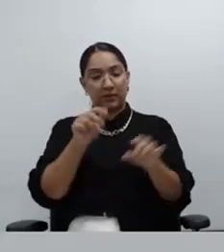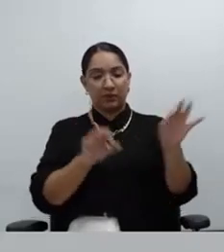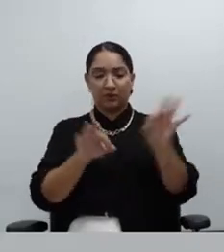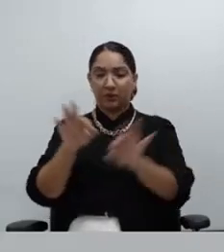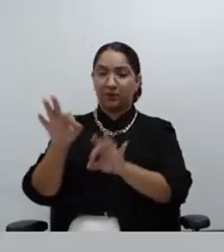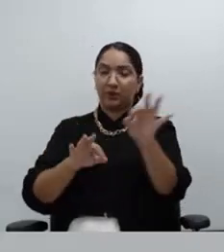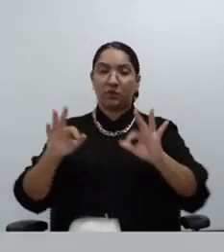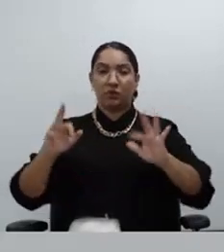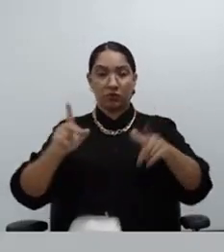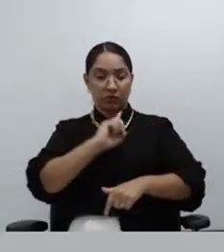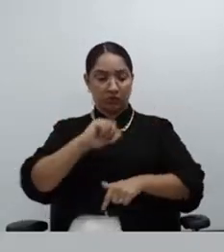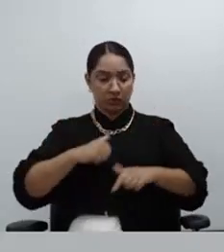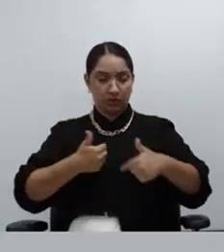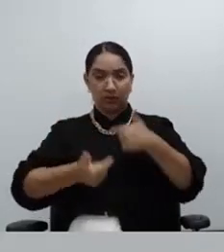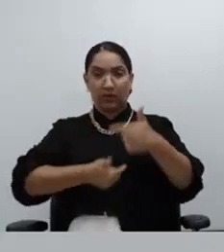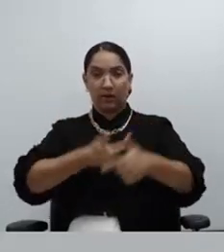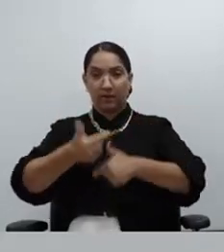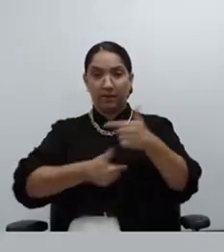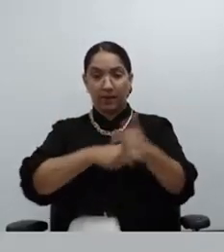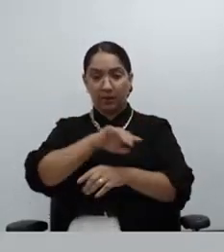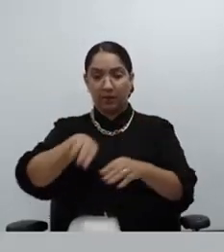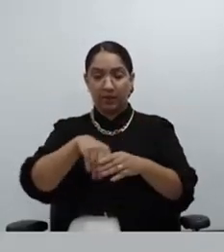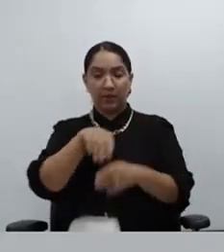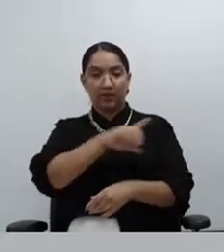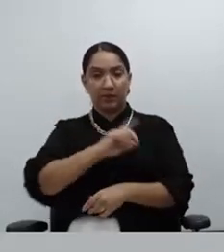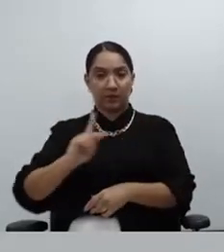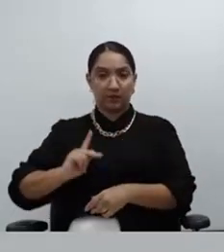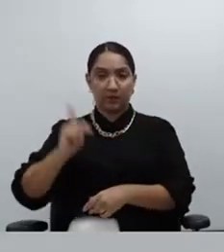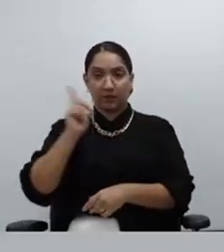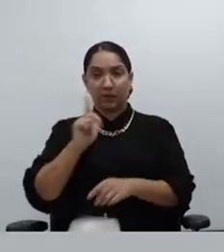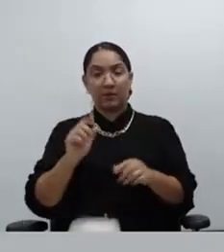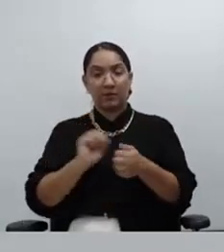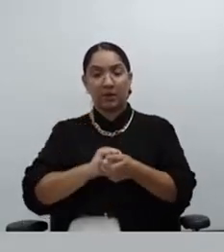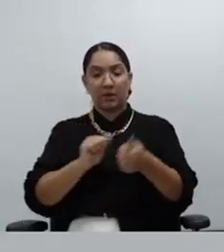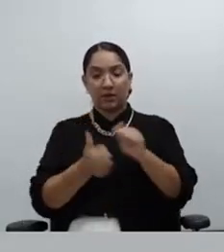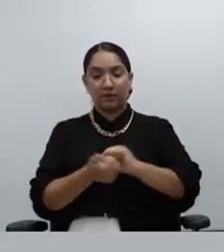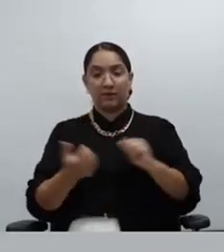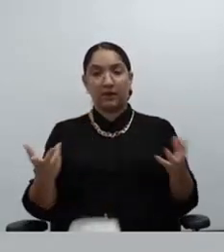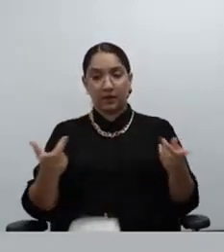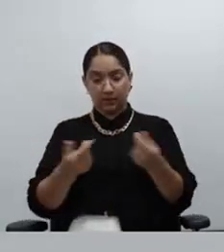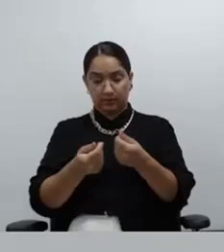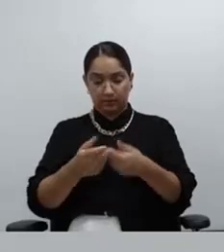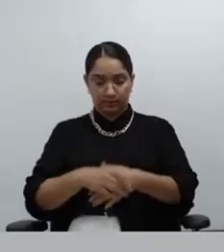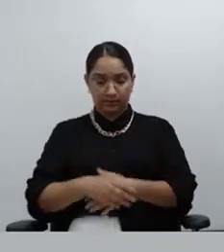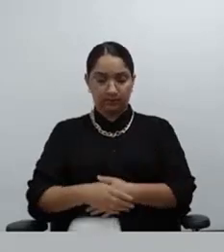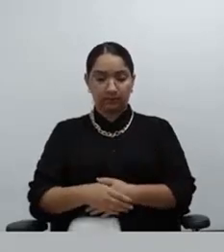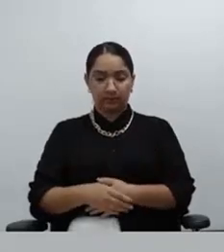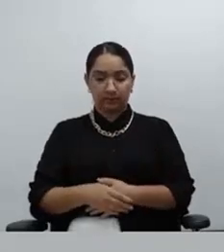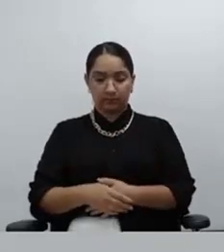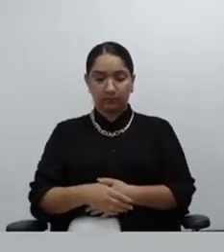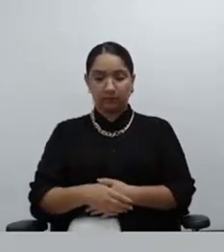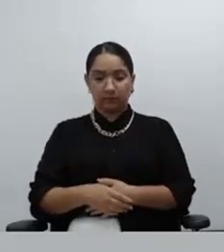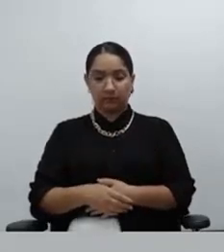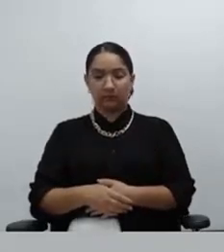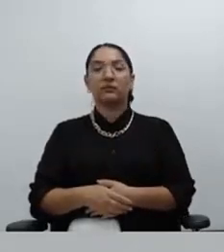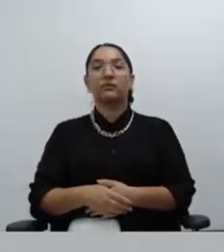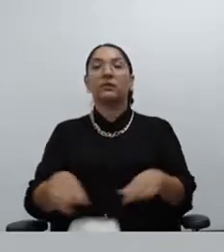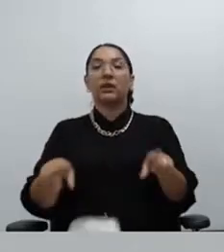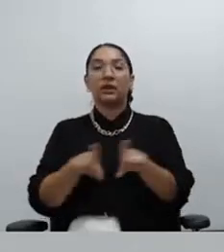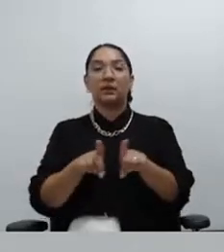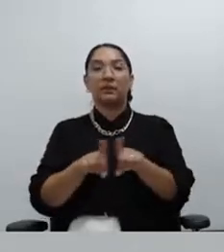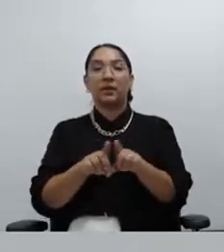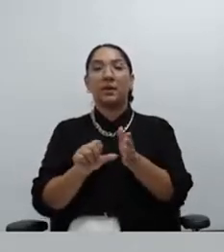dos nossos trabalhos na implementação de uma política pública cada vez mais qualificada. Além disso, na primeira Subdefensoria Pública